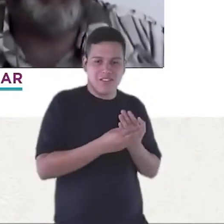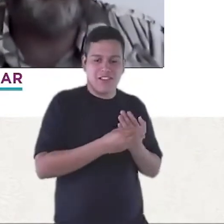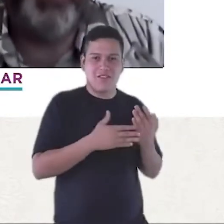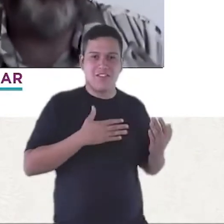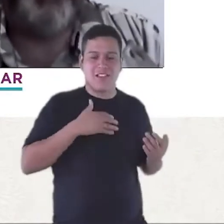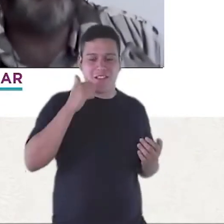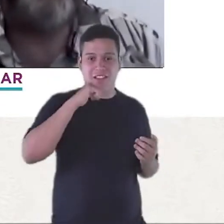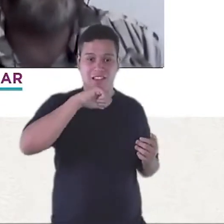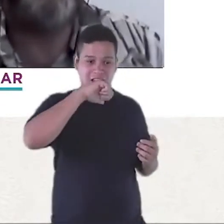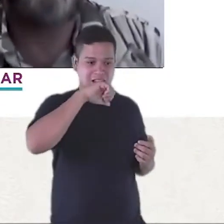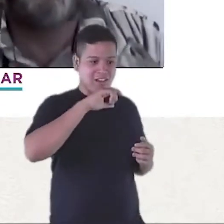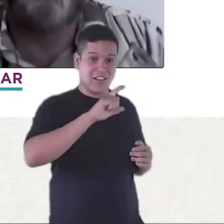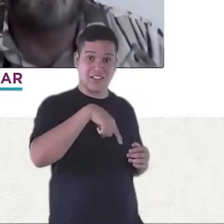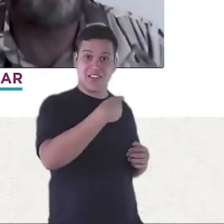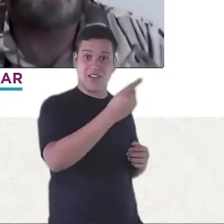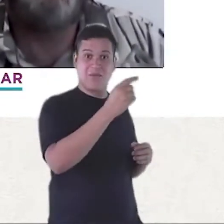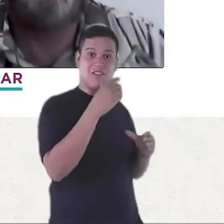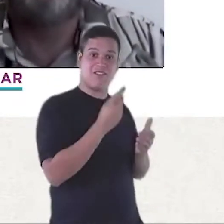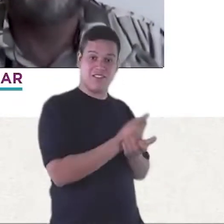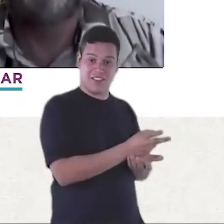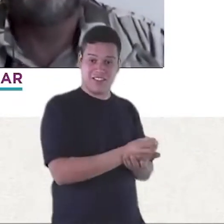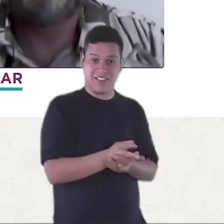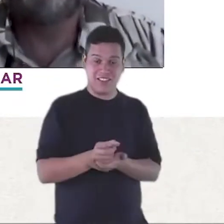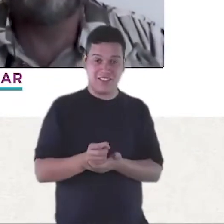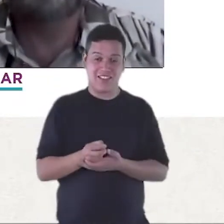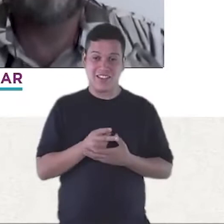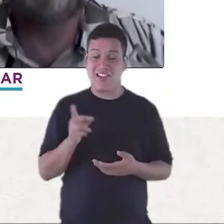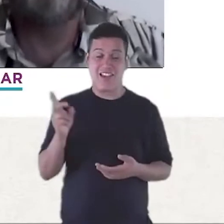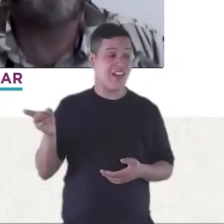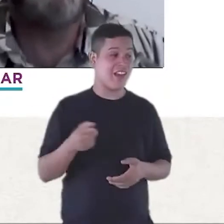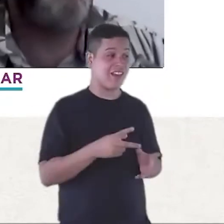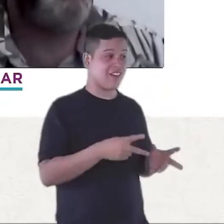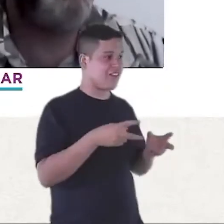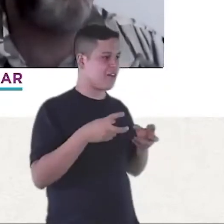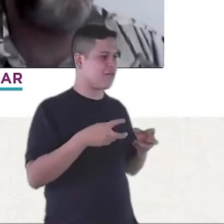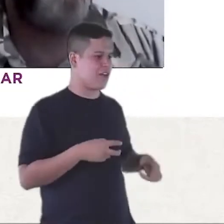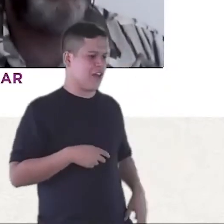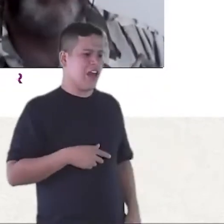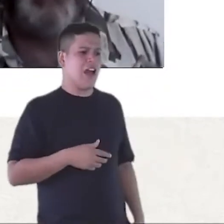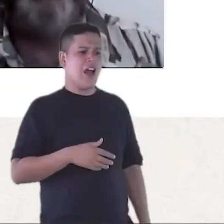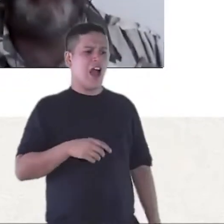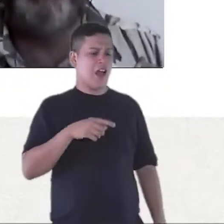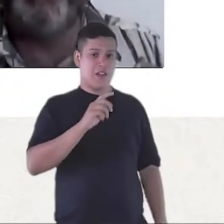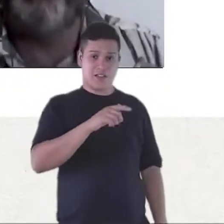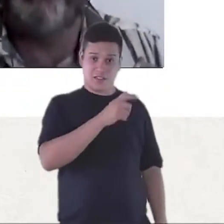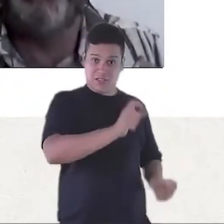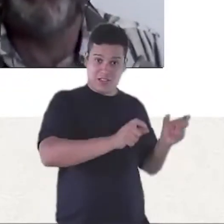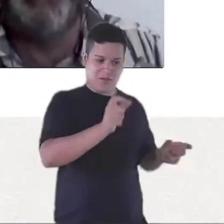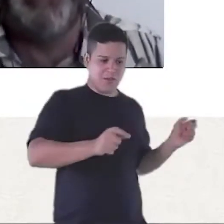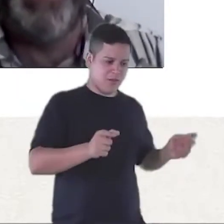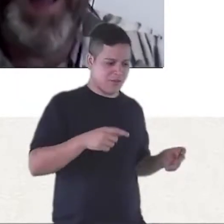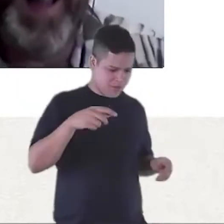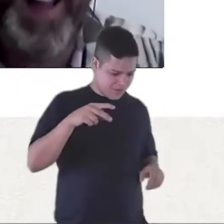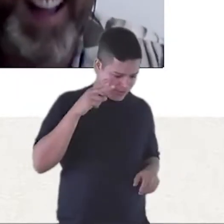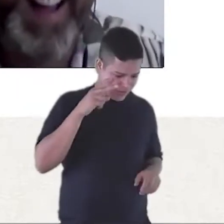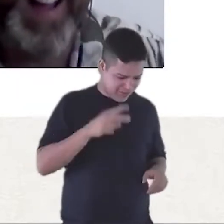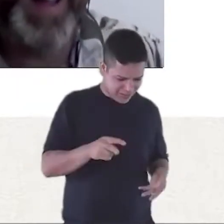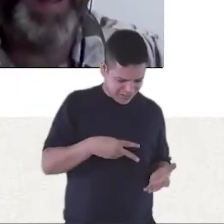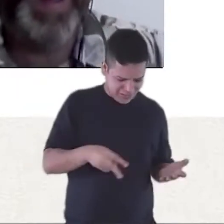Que Só que os maravilha. leitores vão perceber como que ele aprendeu a escrever tão rapidamente.